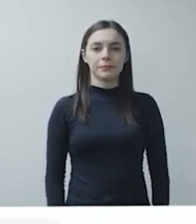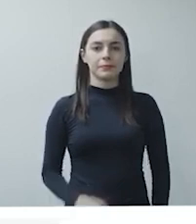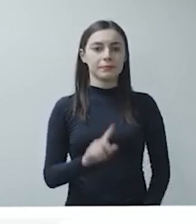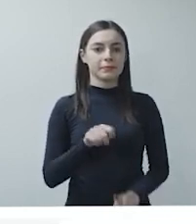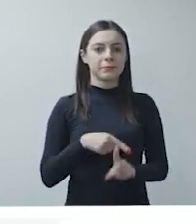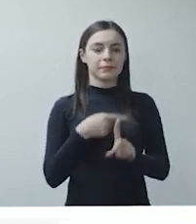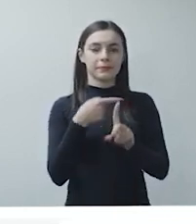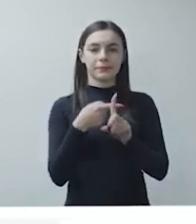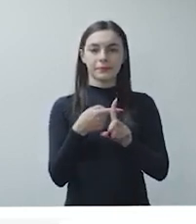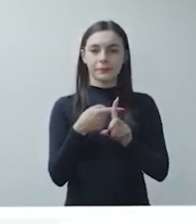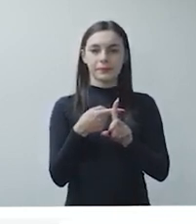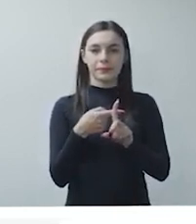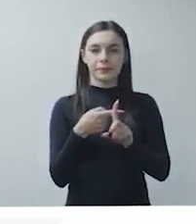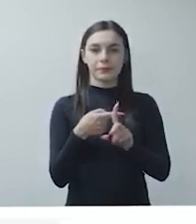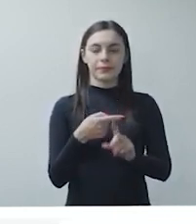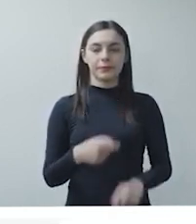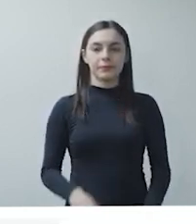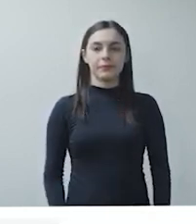mais